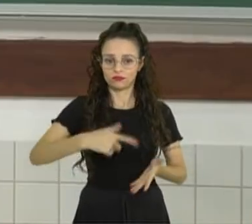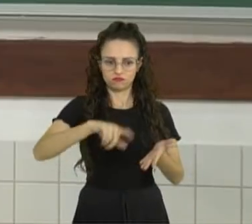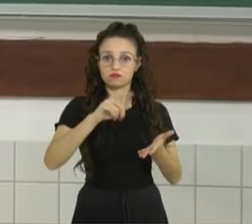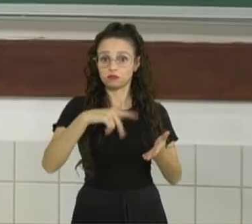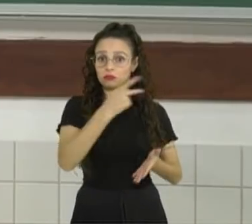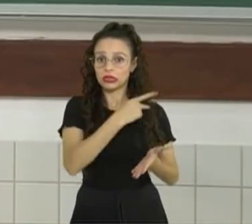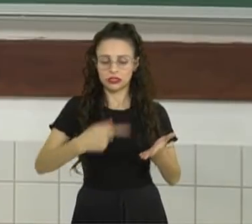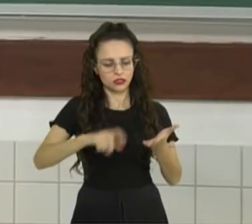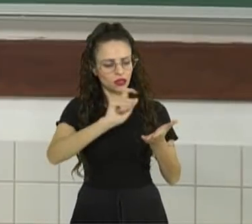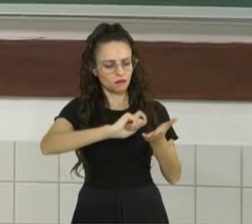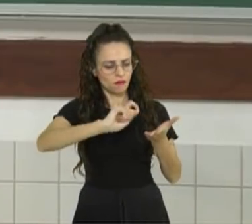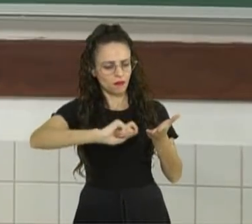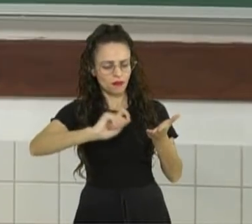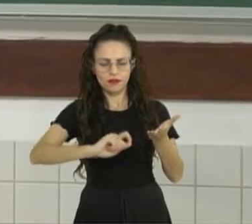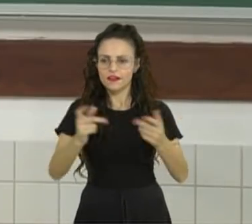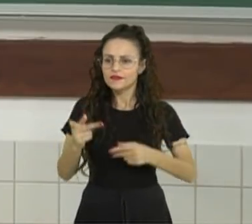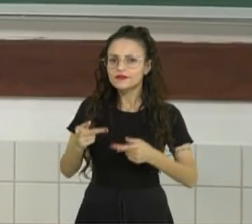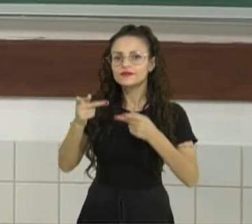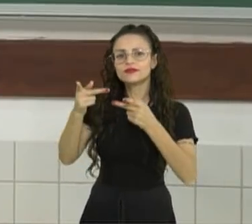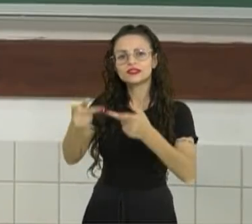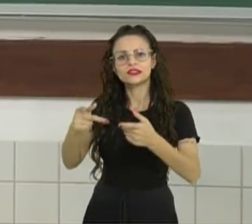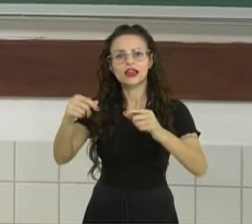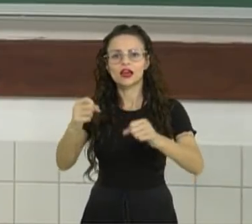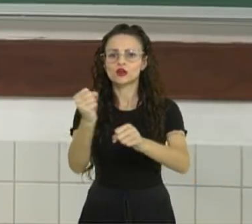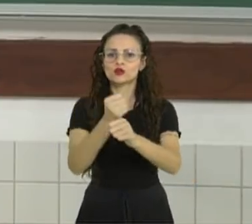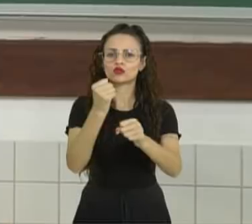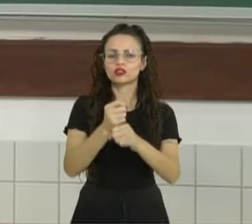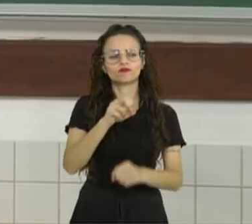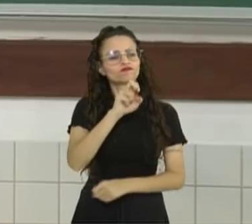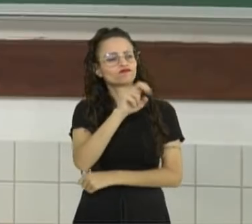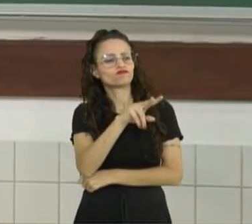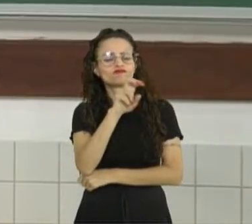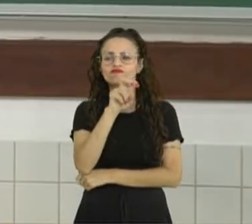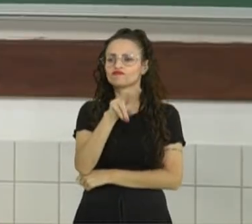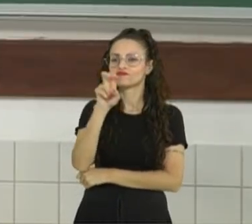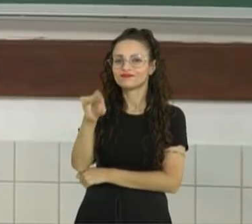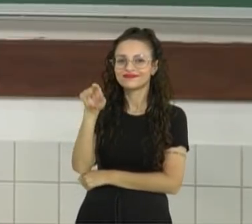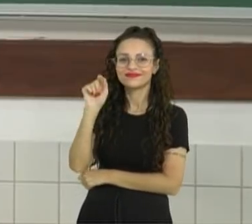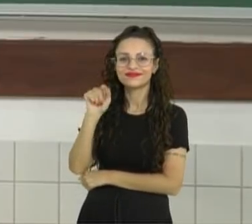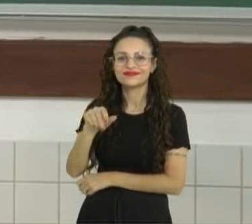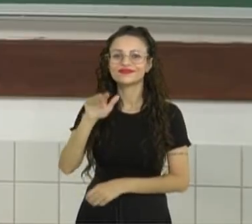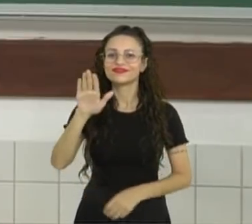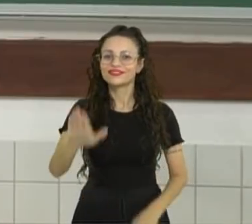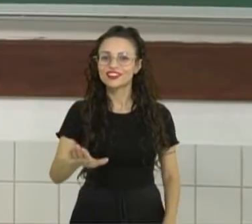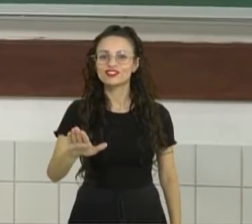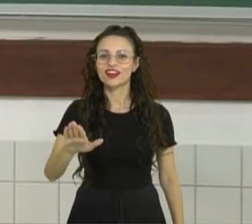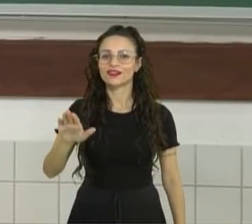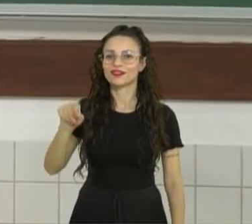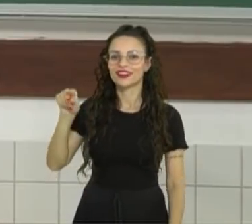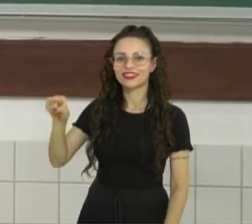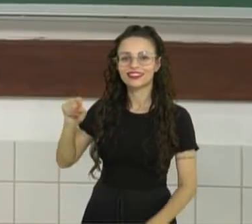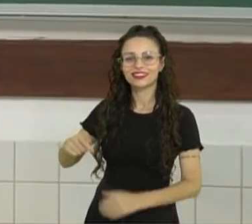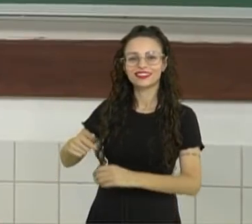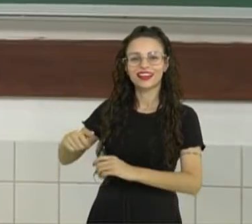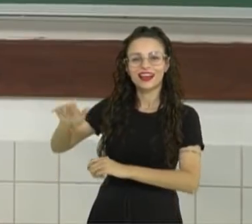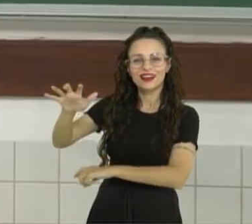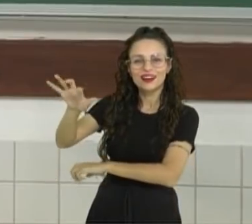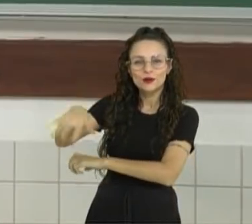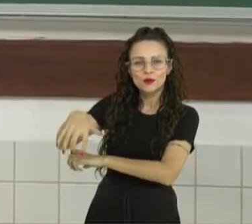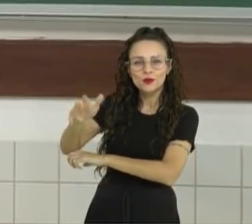o presidente, ir lá visitar a construção e deixava em cima da escavadeira, em cima do